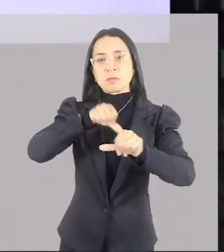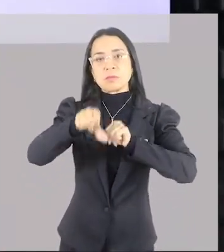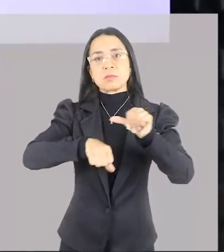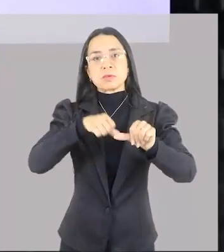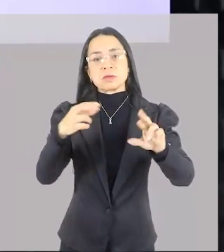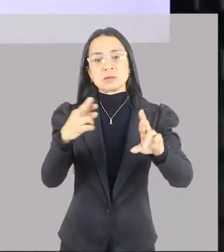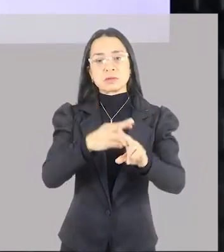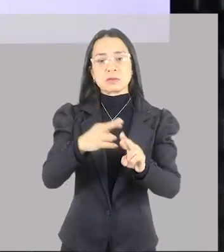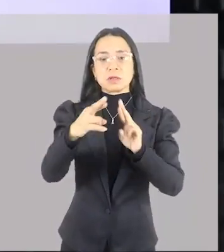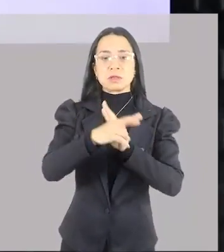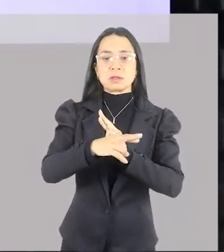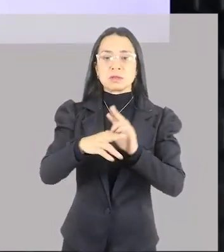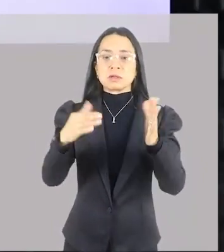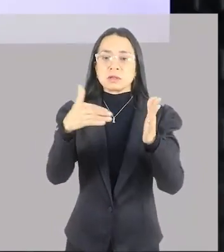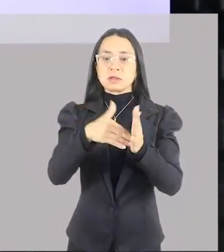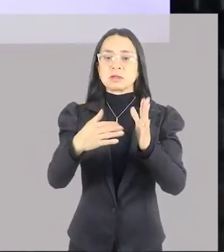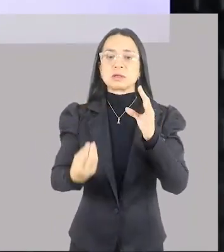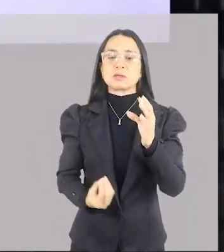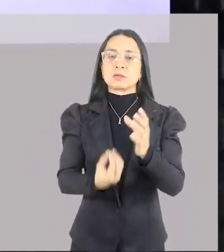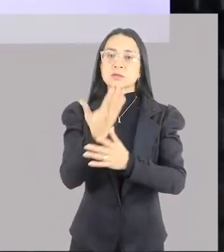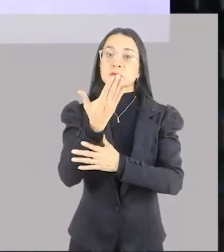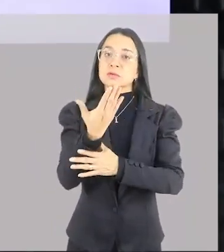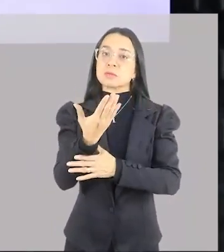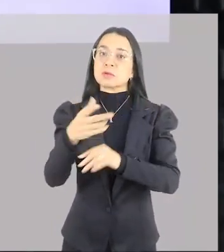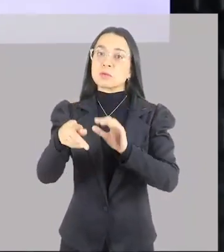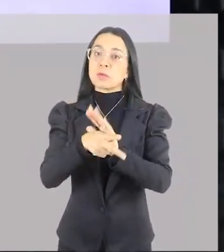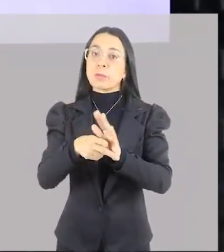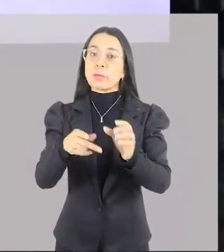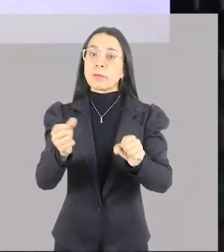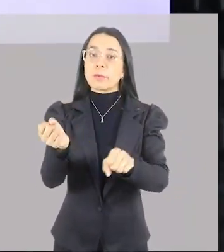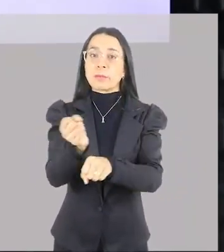relações, até o surgimento do próprio automóvel no século